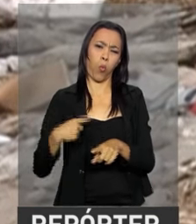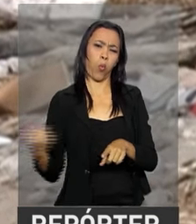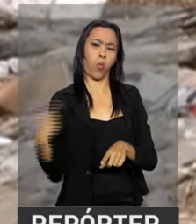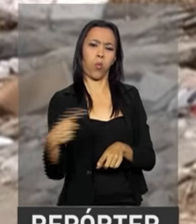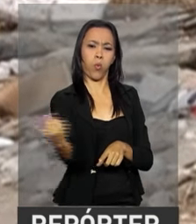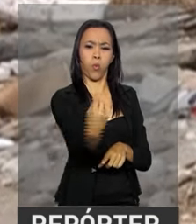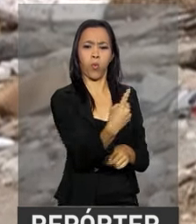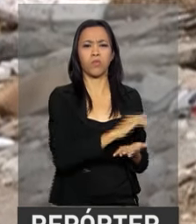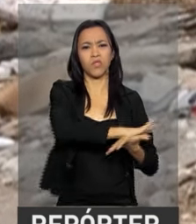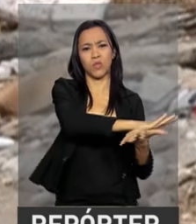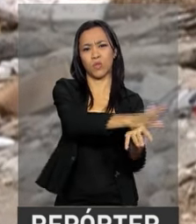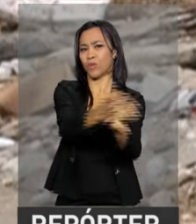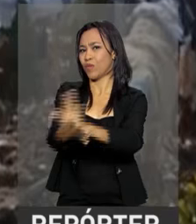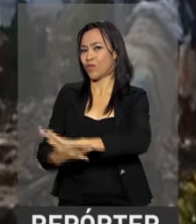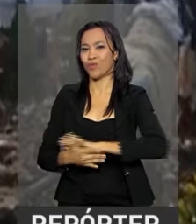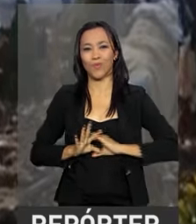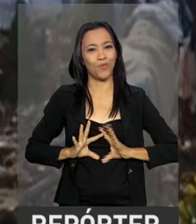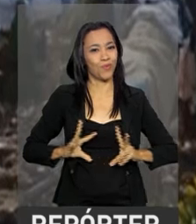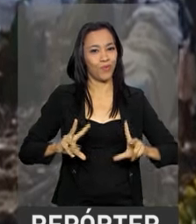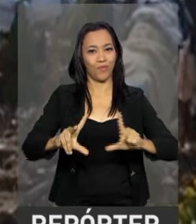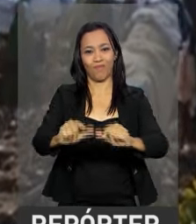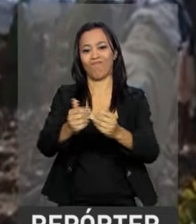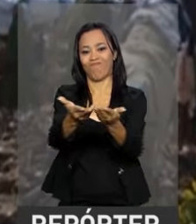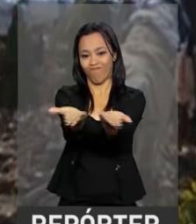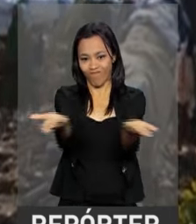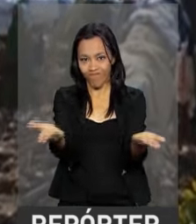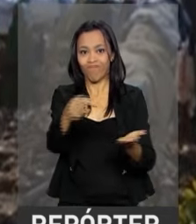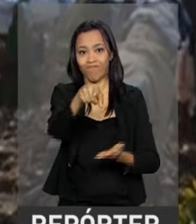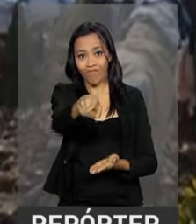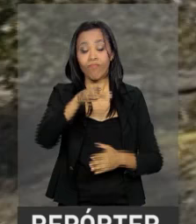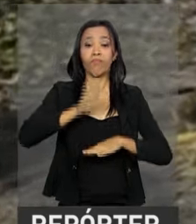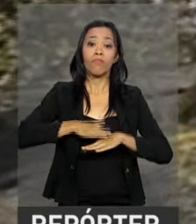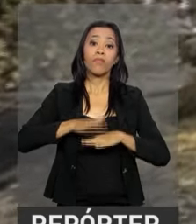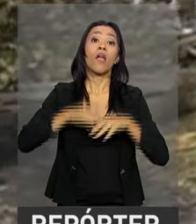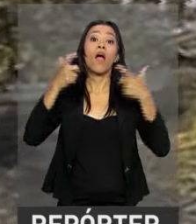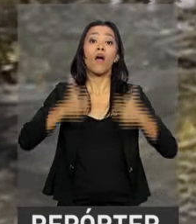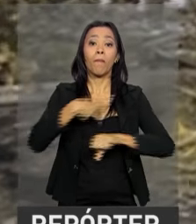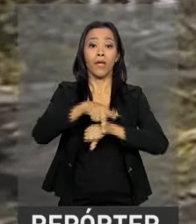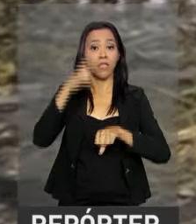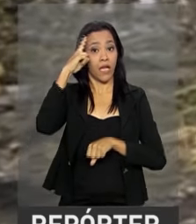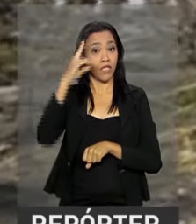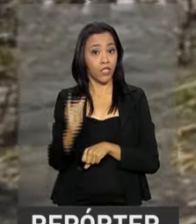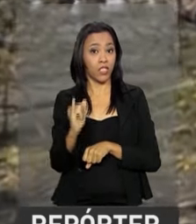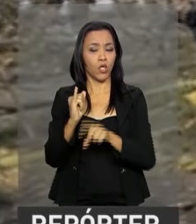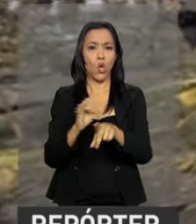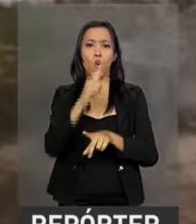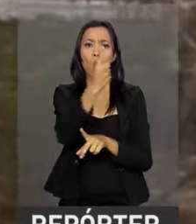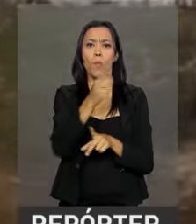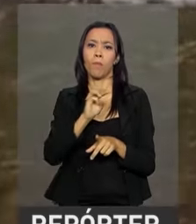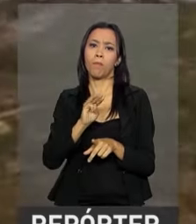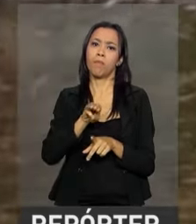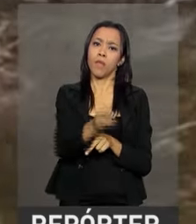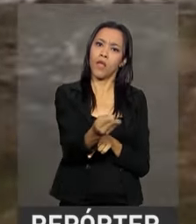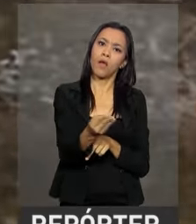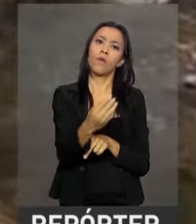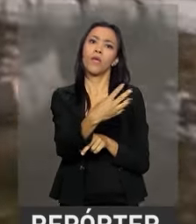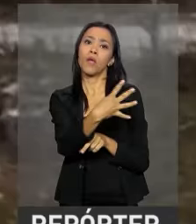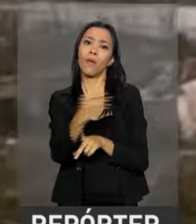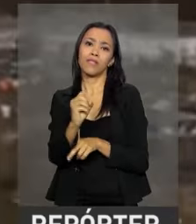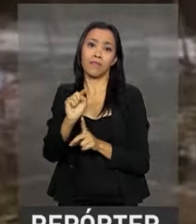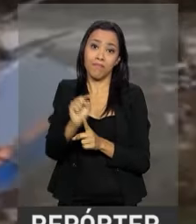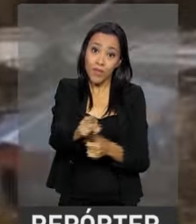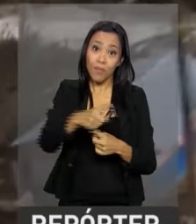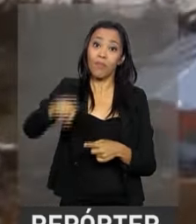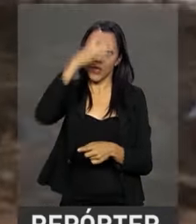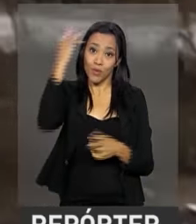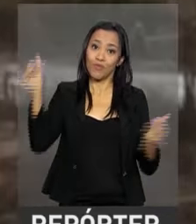Caribe e do sudeste dos Estados Unidos. No Haiti, segundo números da Organização das Nações Unidas, 1.400.000 pessoas